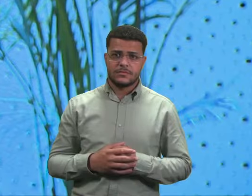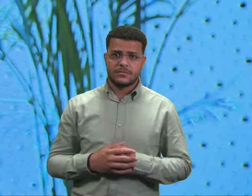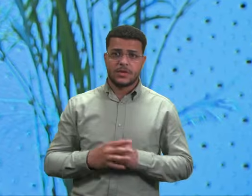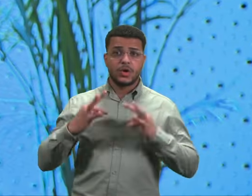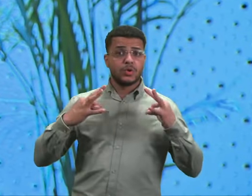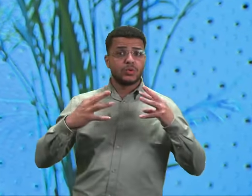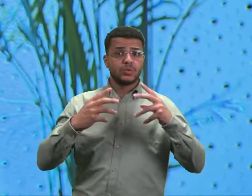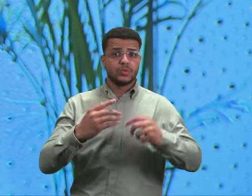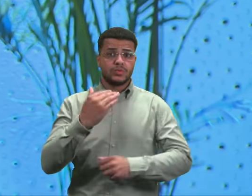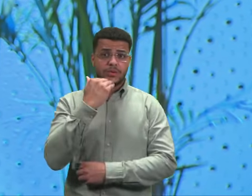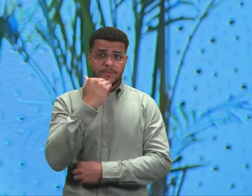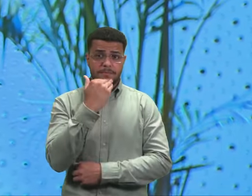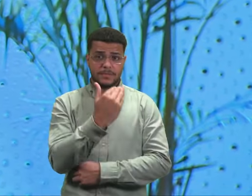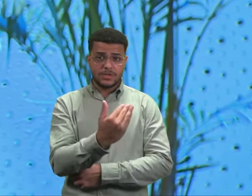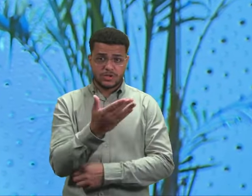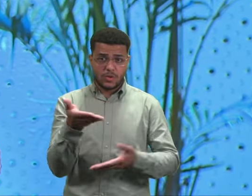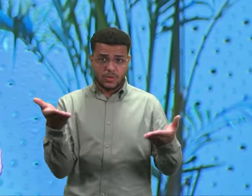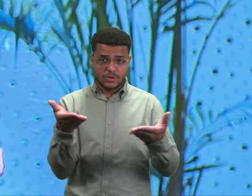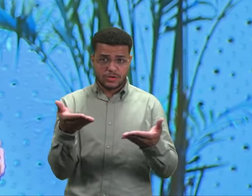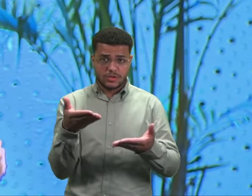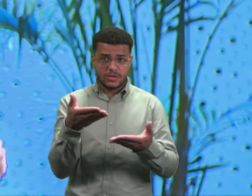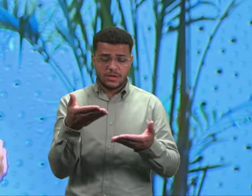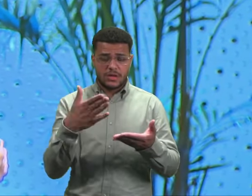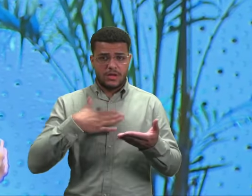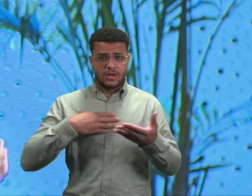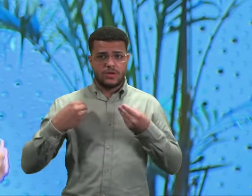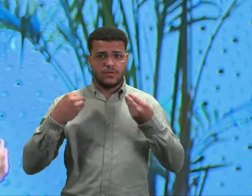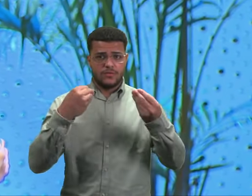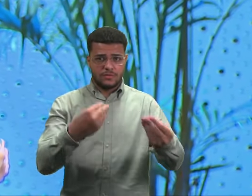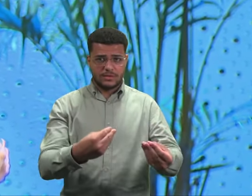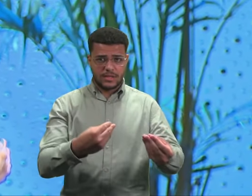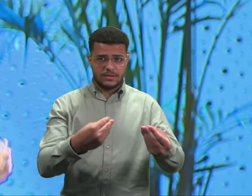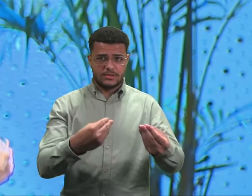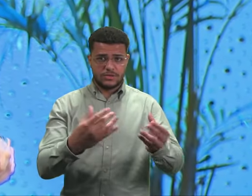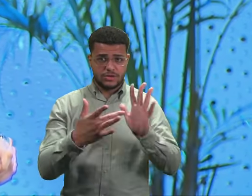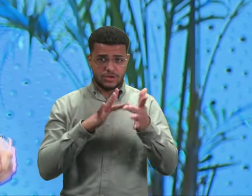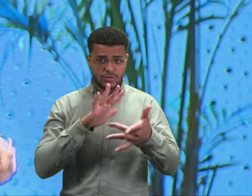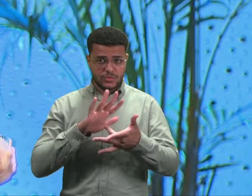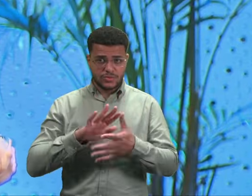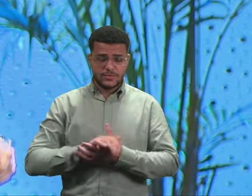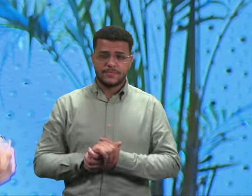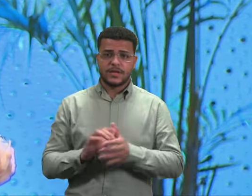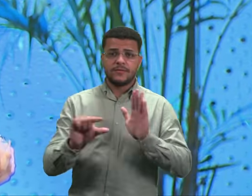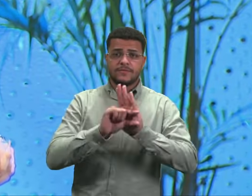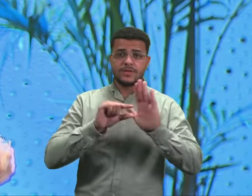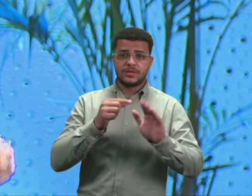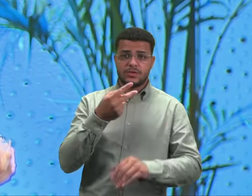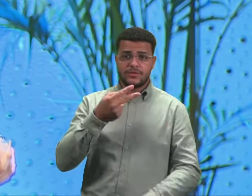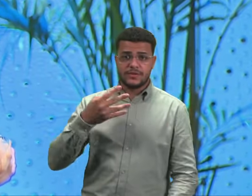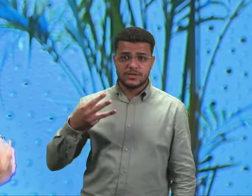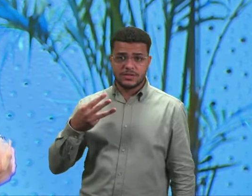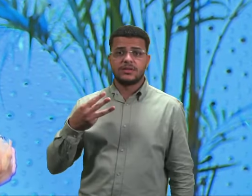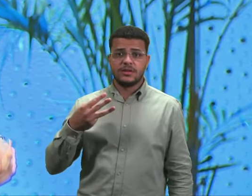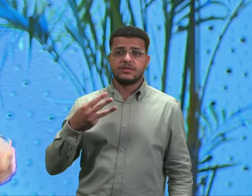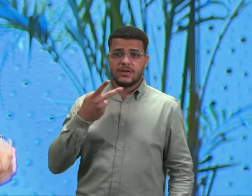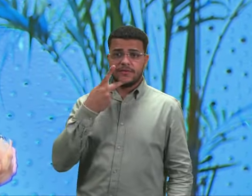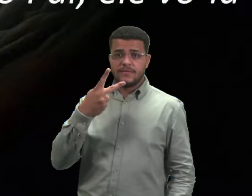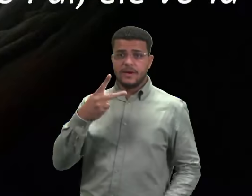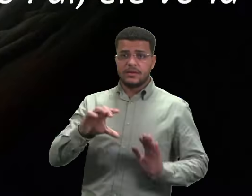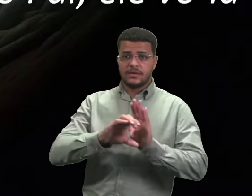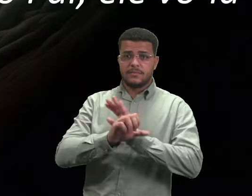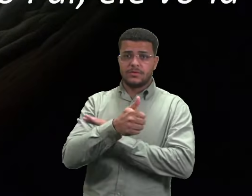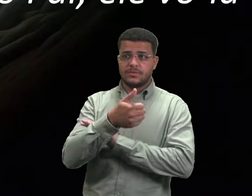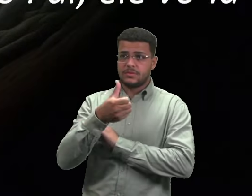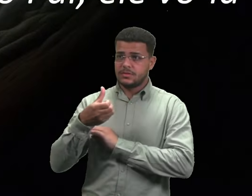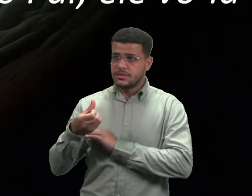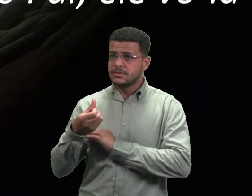Tudo quanto pedirdes, eu vou dar. Versículo 23 do capítulo 16 também diz: naquele